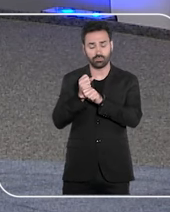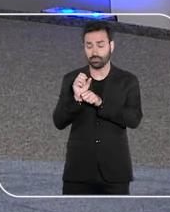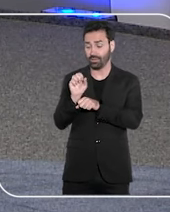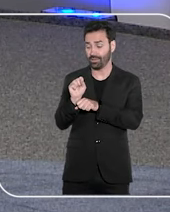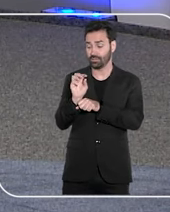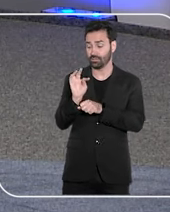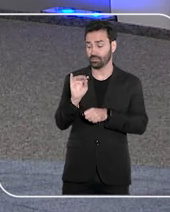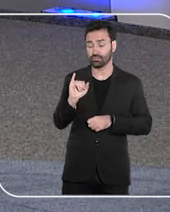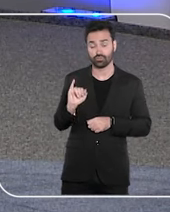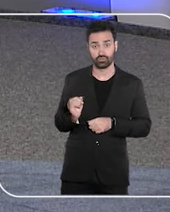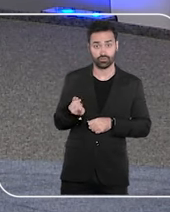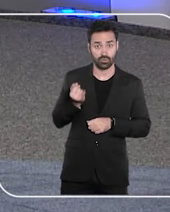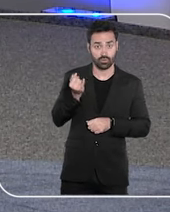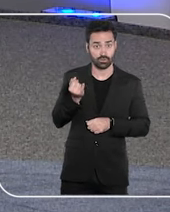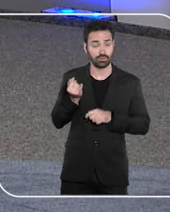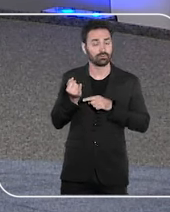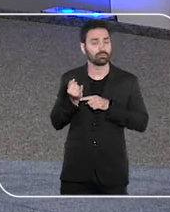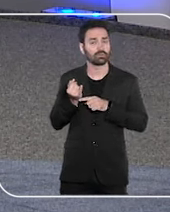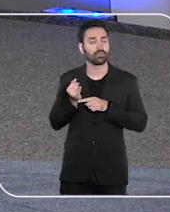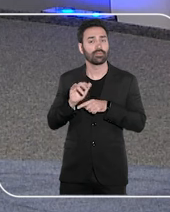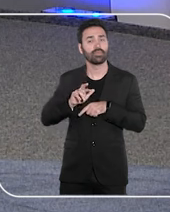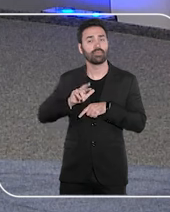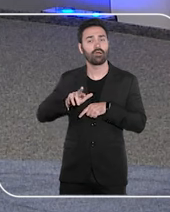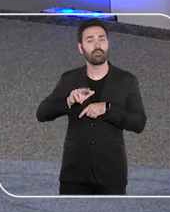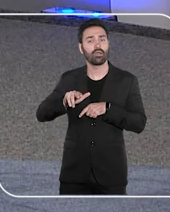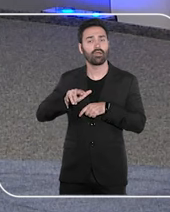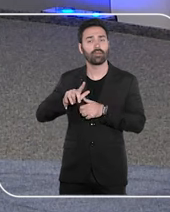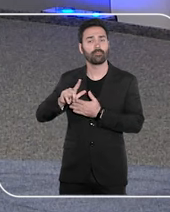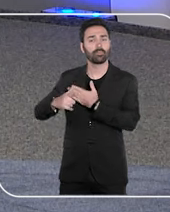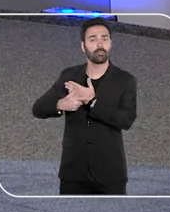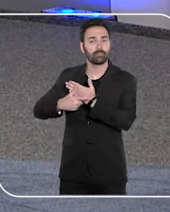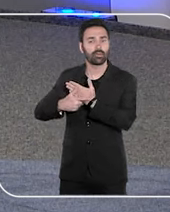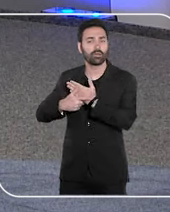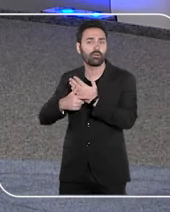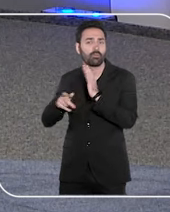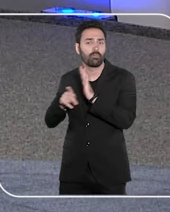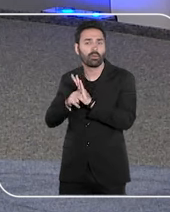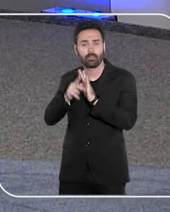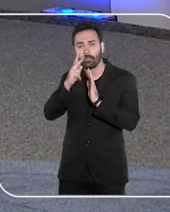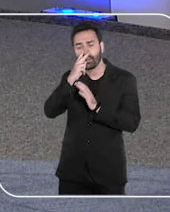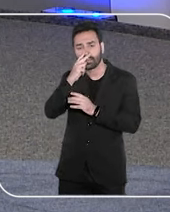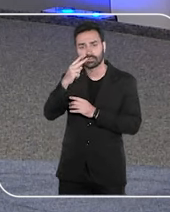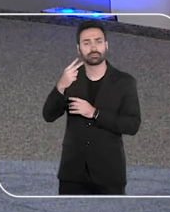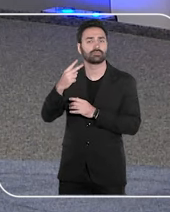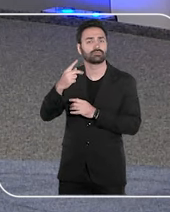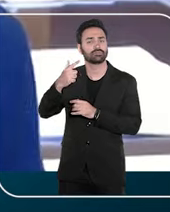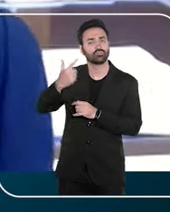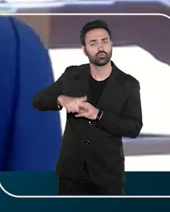não desempenha um papel de uma corte de terceira instância, ministro?